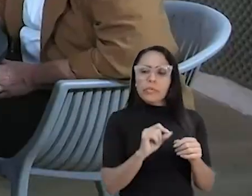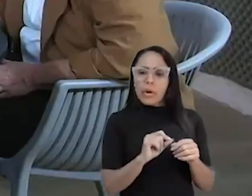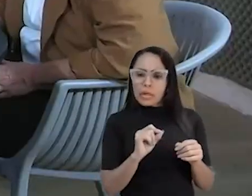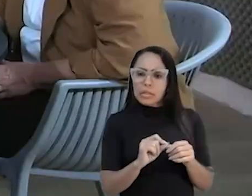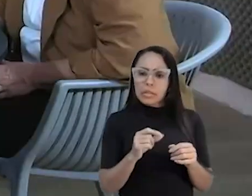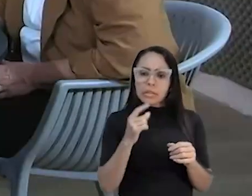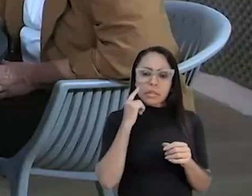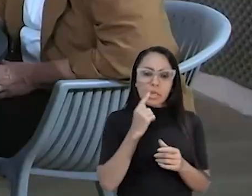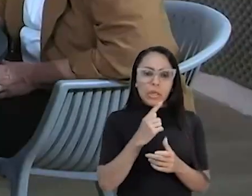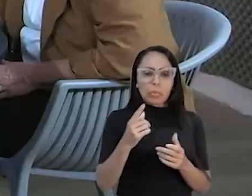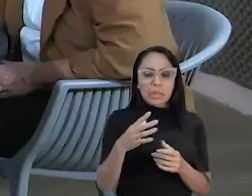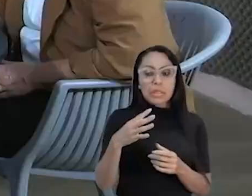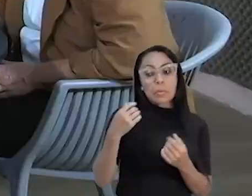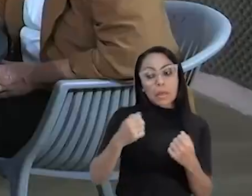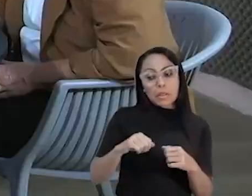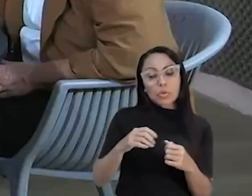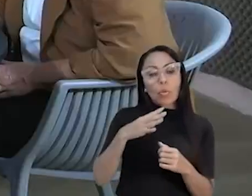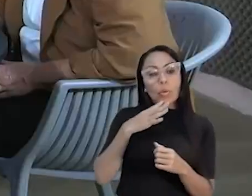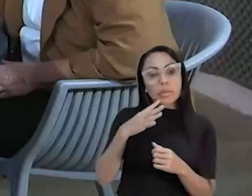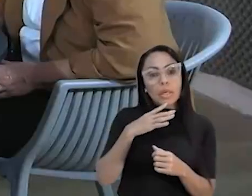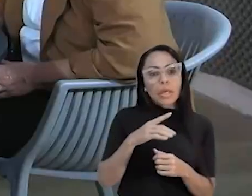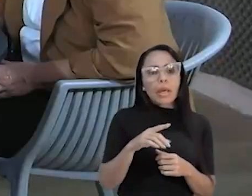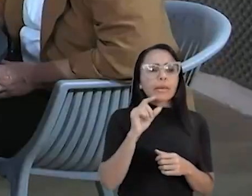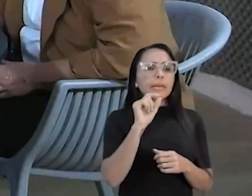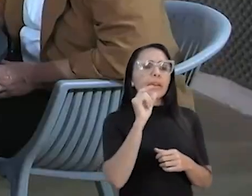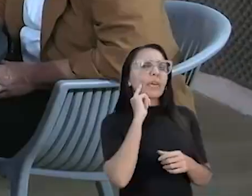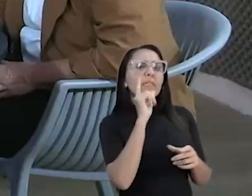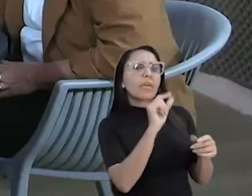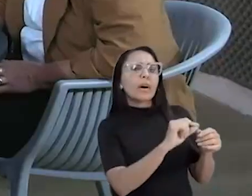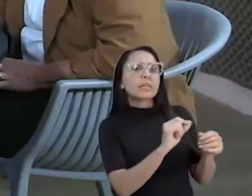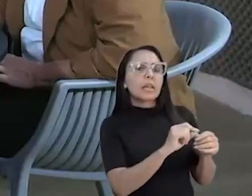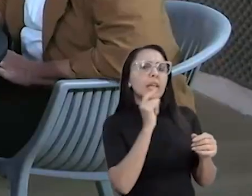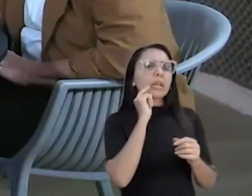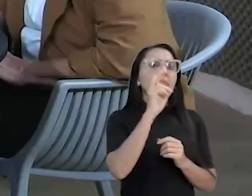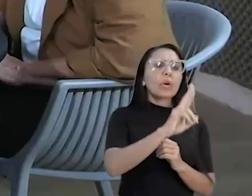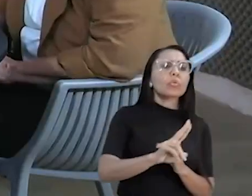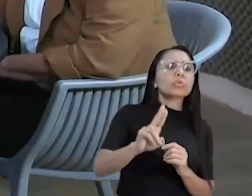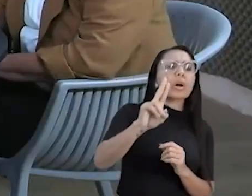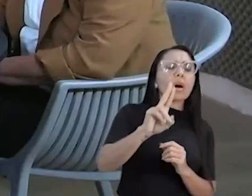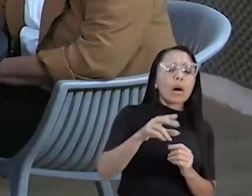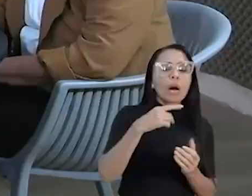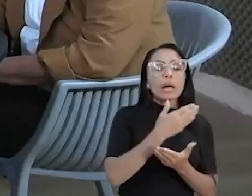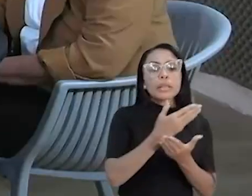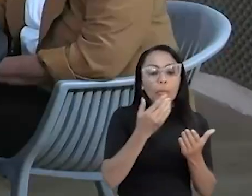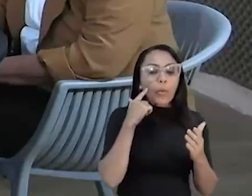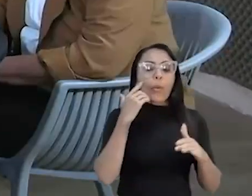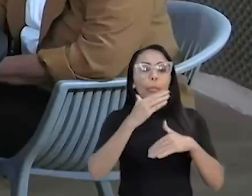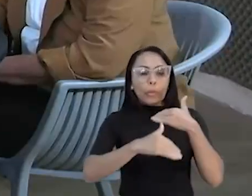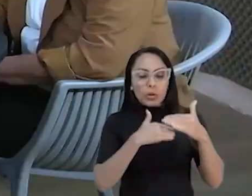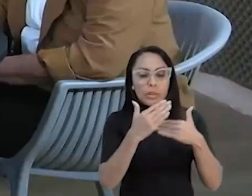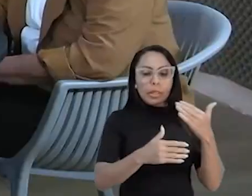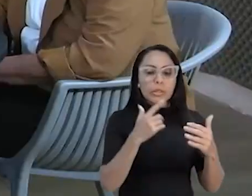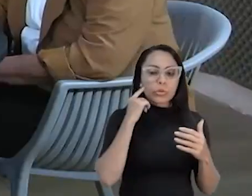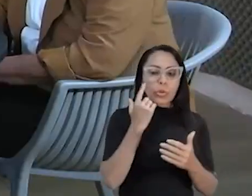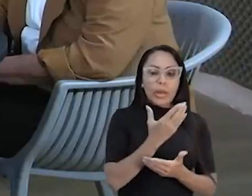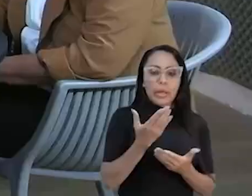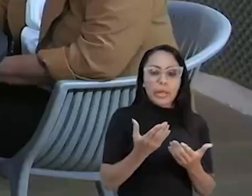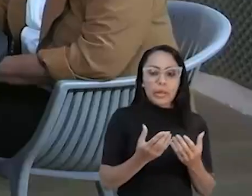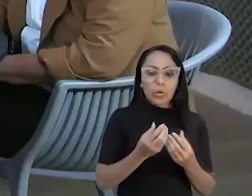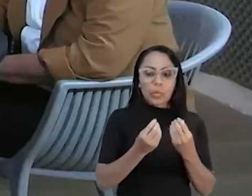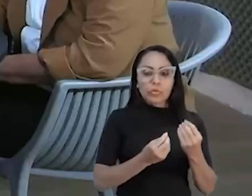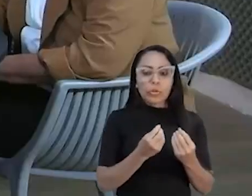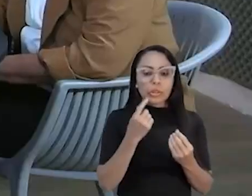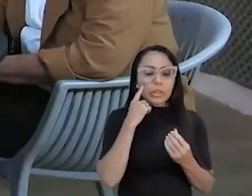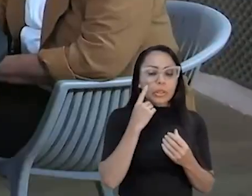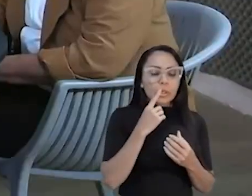quem vai produzir, eu tenho que conhecer quem é que vai realmente utilizar, né? Então esse processo é a forma da gente